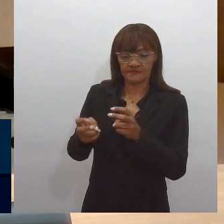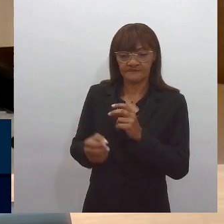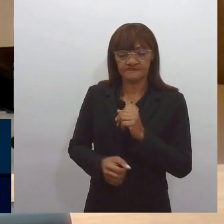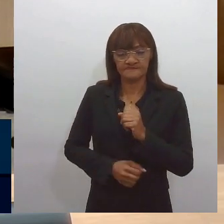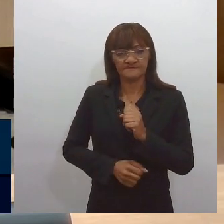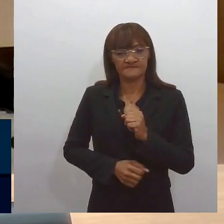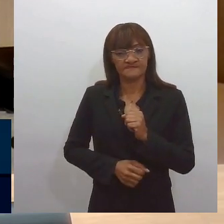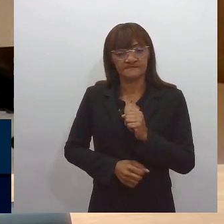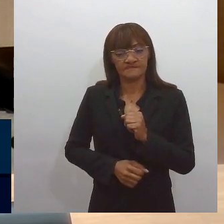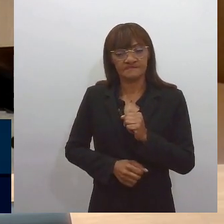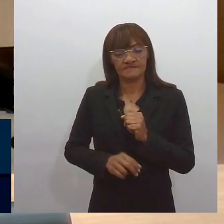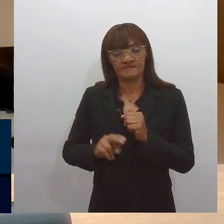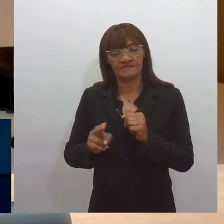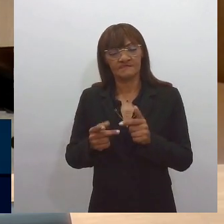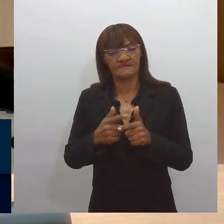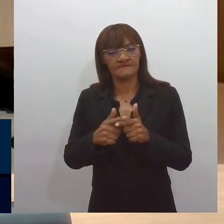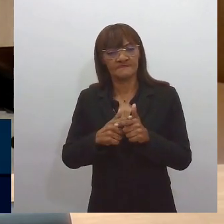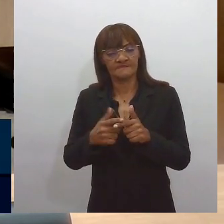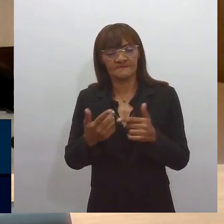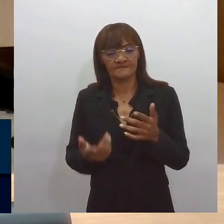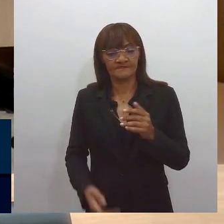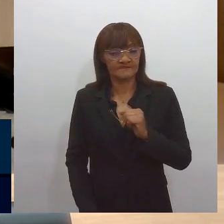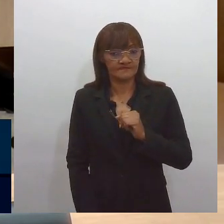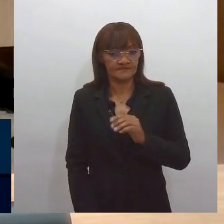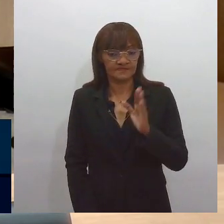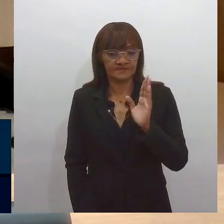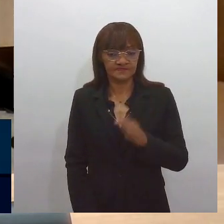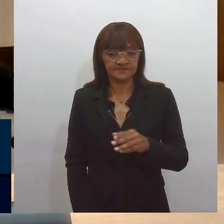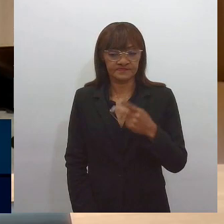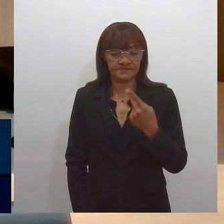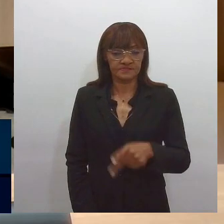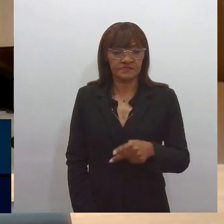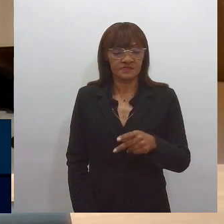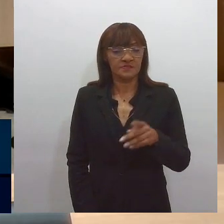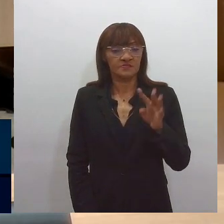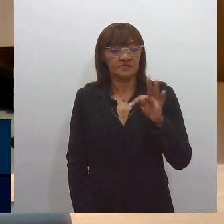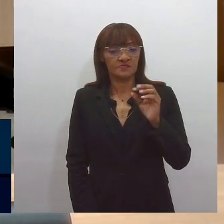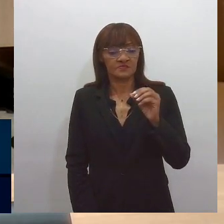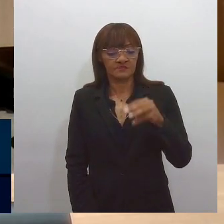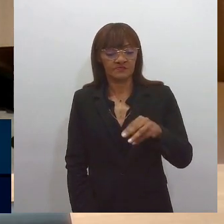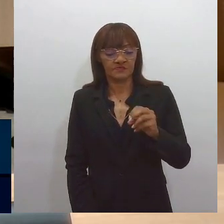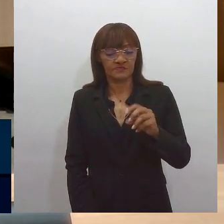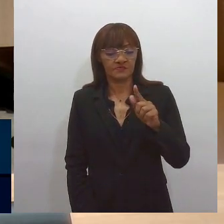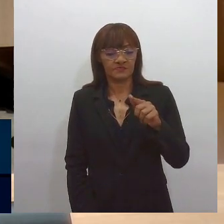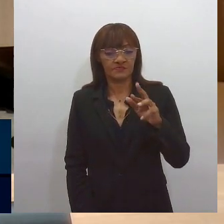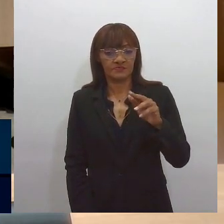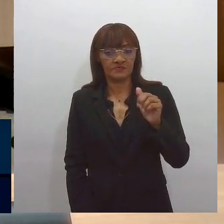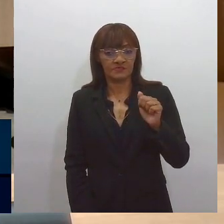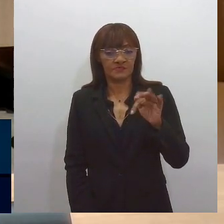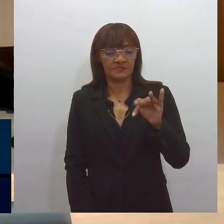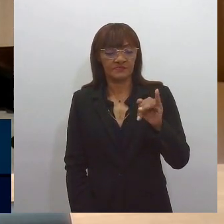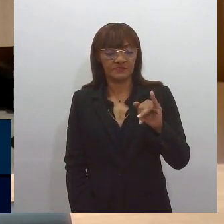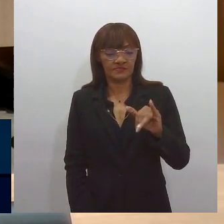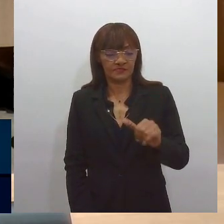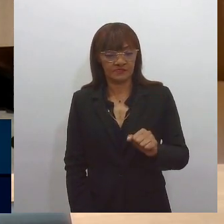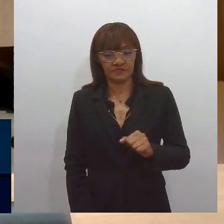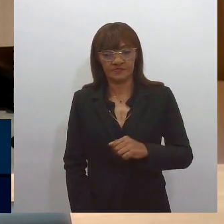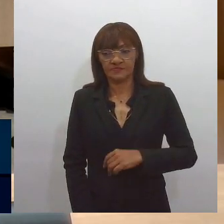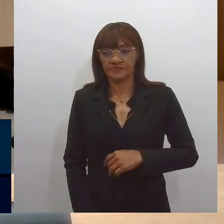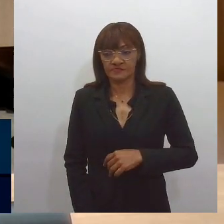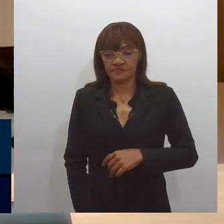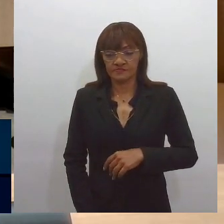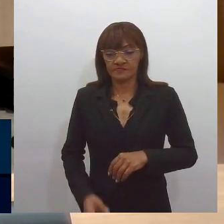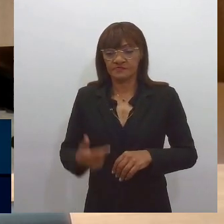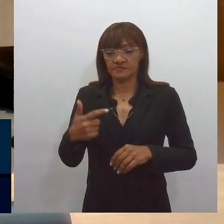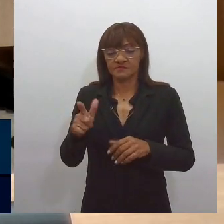talvez topografia e outra pergunta que toda hora até aqui recebi aqui no no no celular algumas perguntas questionamentos